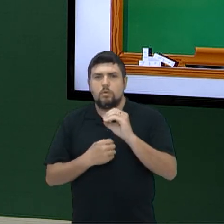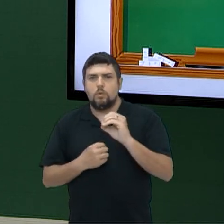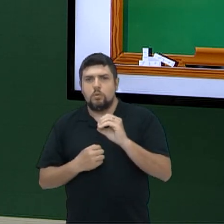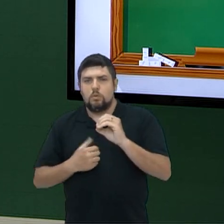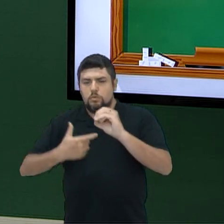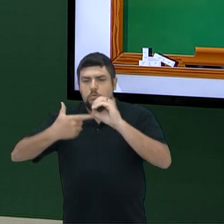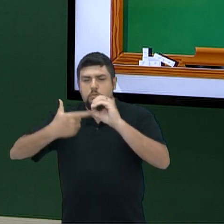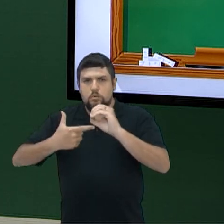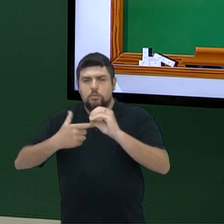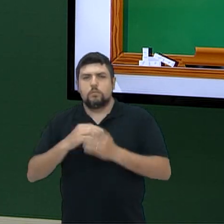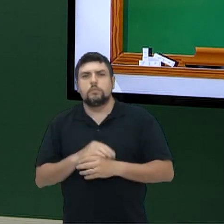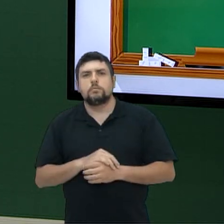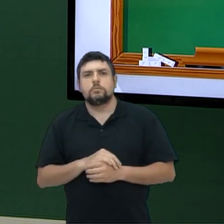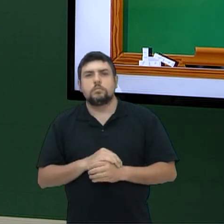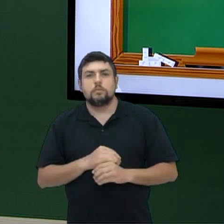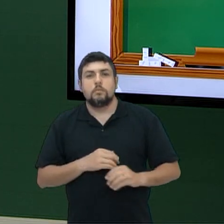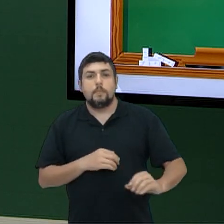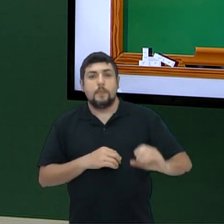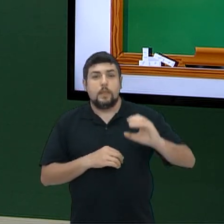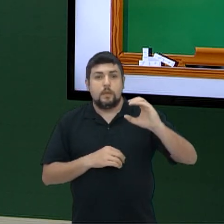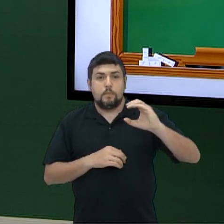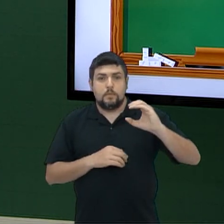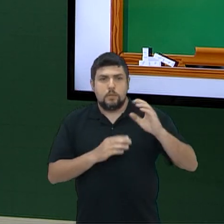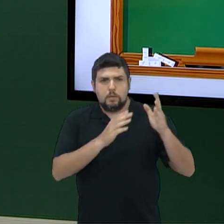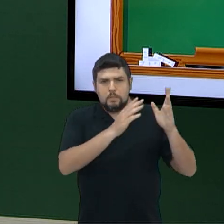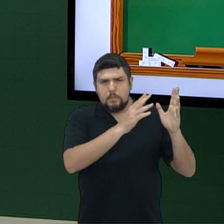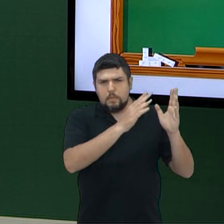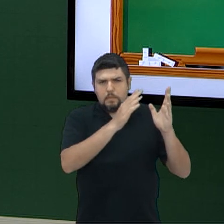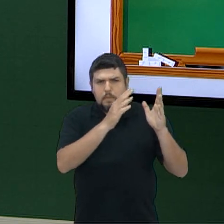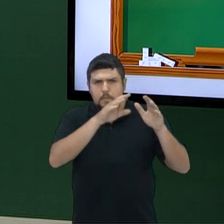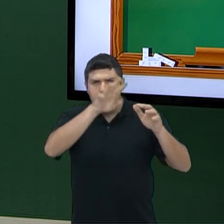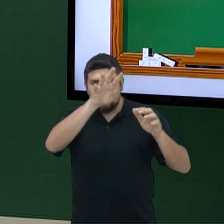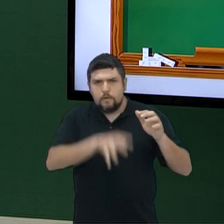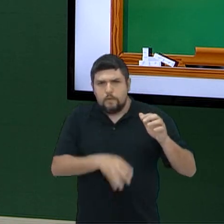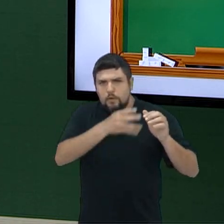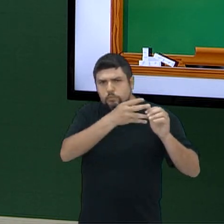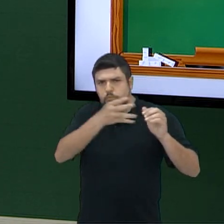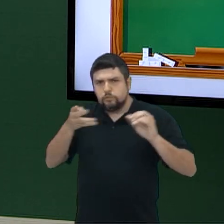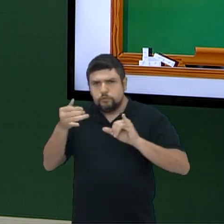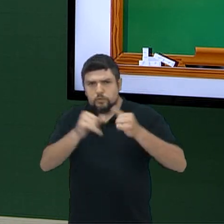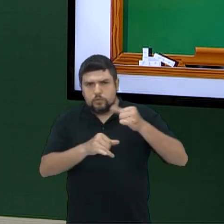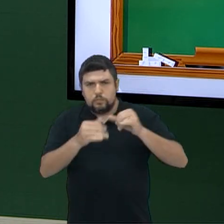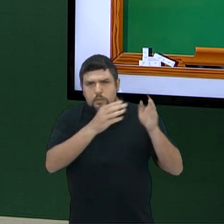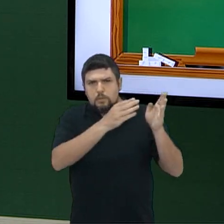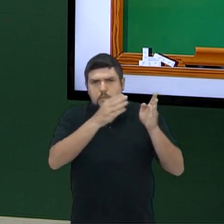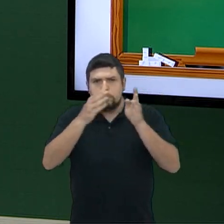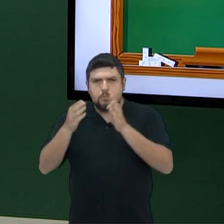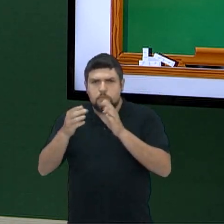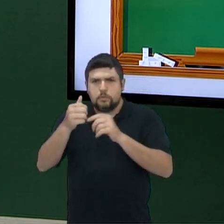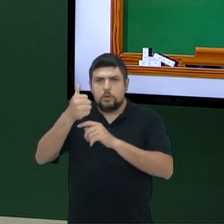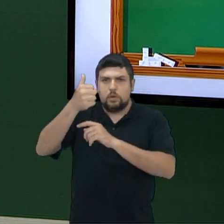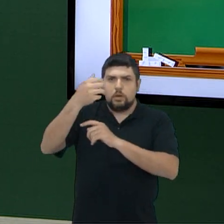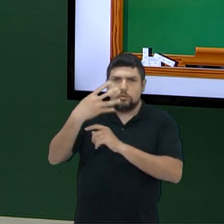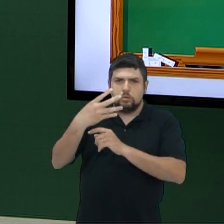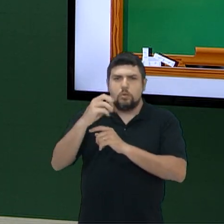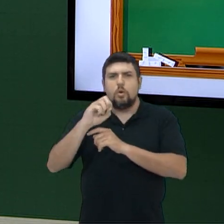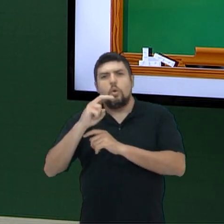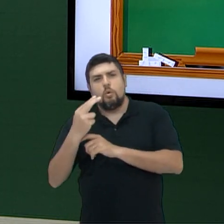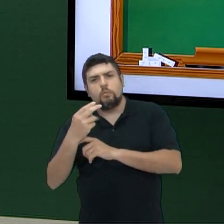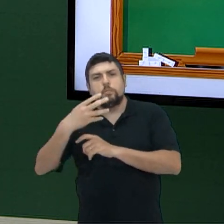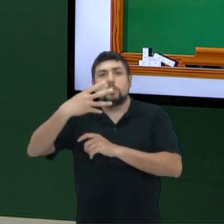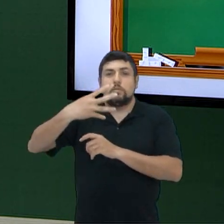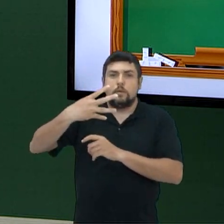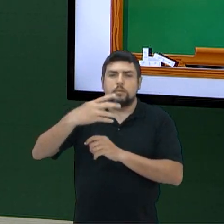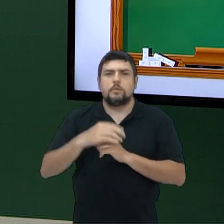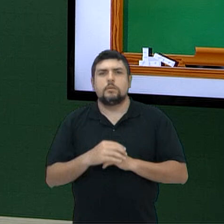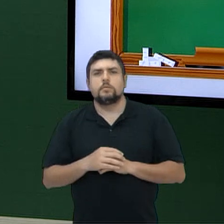galera, ele pertence ao grupo 14, ou família 4A. Logo, esse